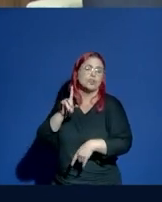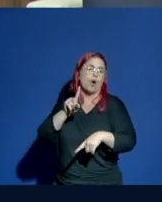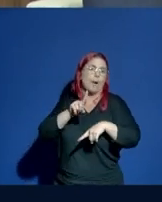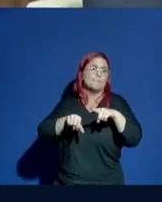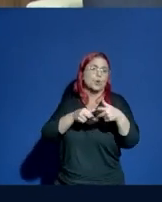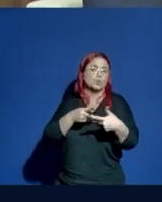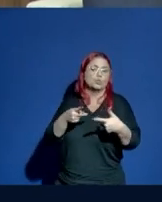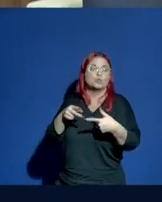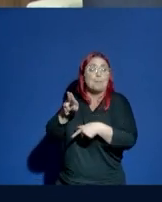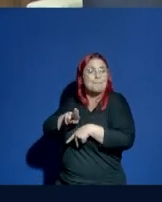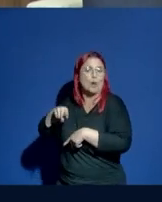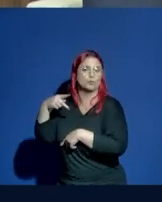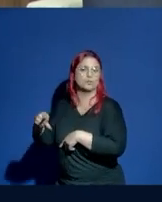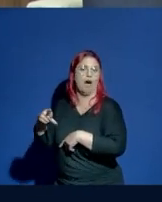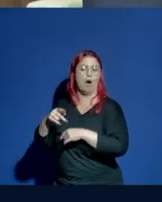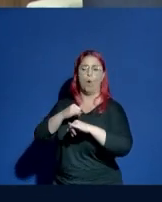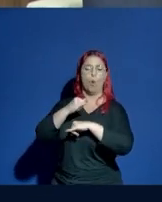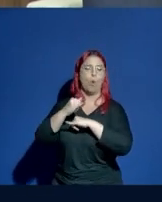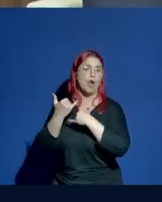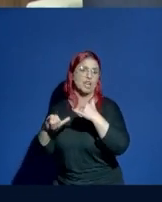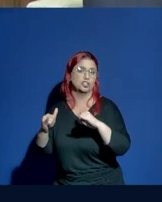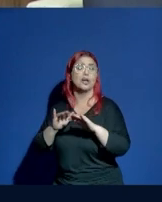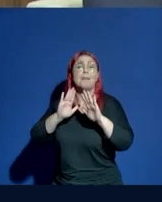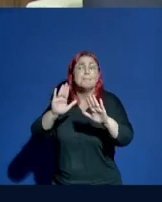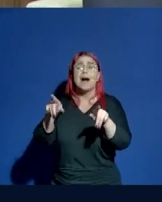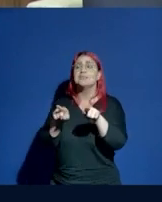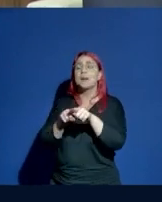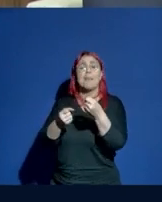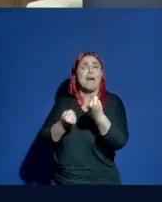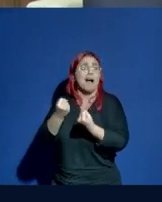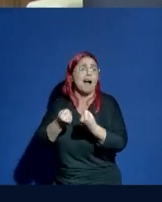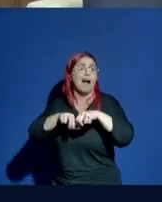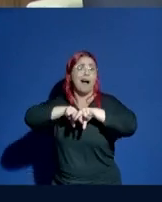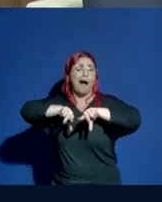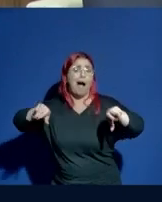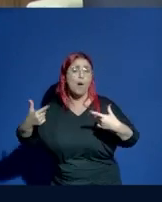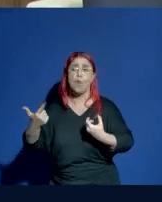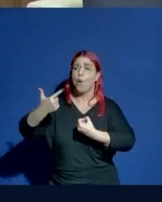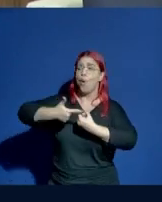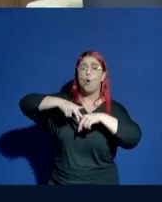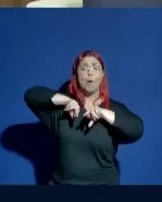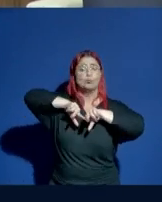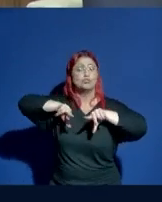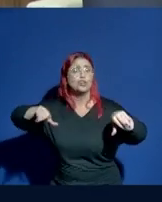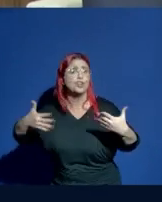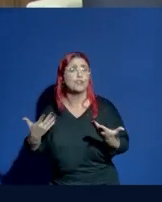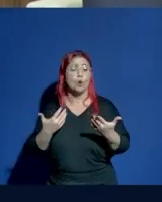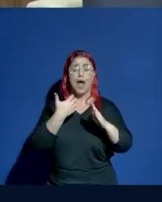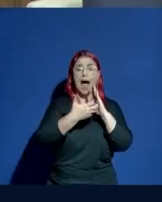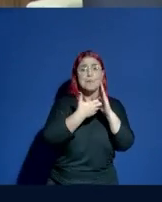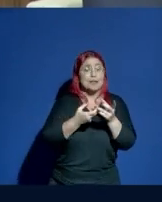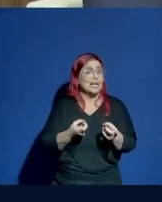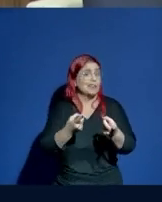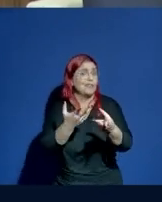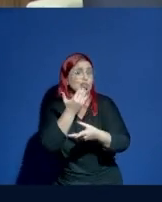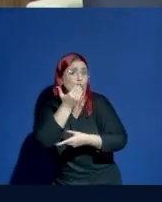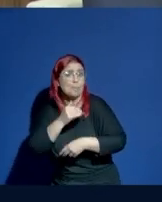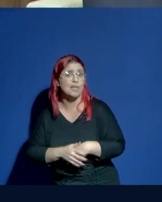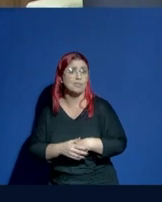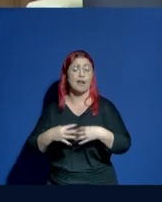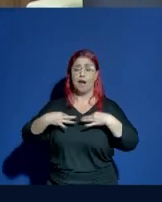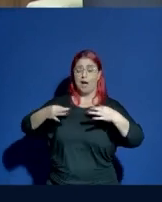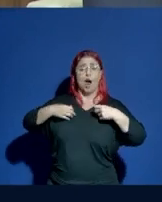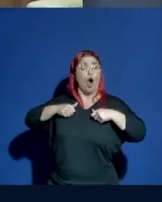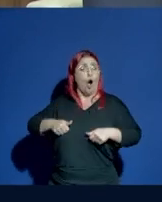agrícolas e energia mas a indústria automobilística é o com viu a empresa que dá alimentação vende uniforme